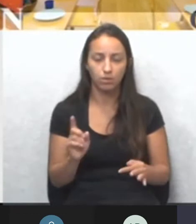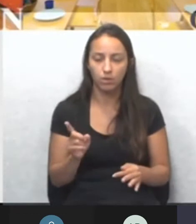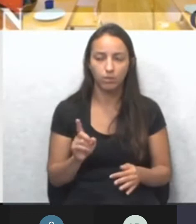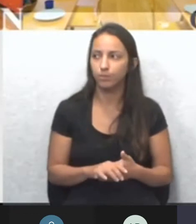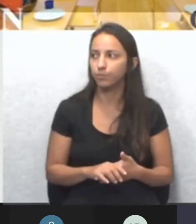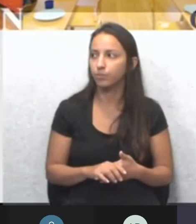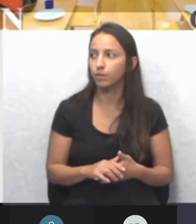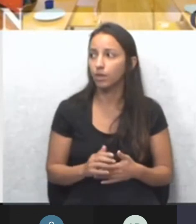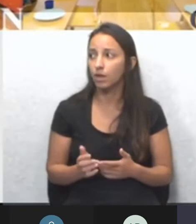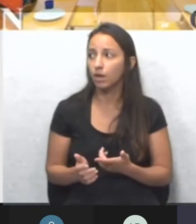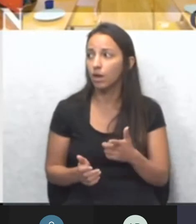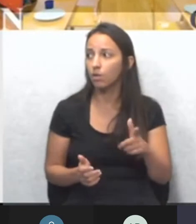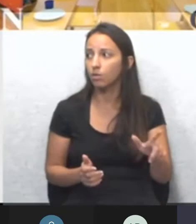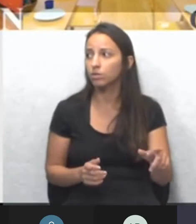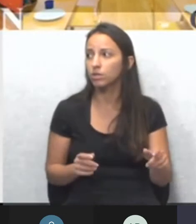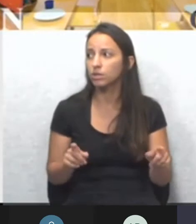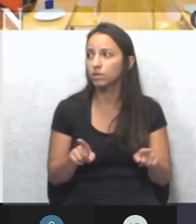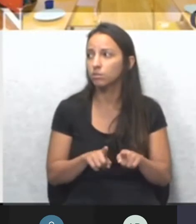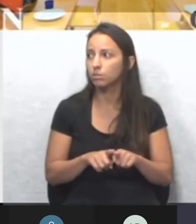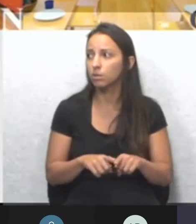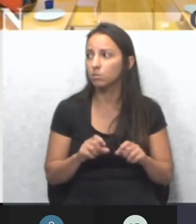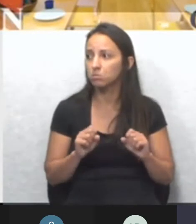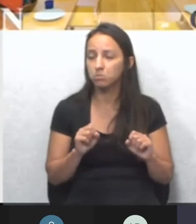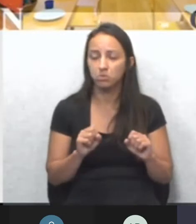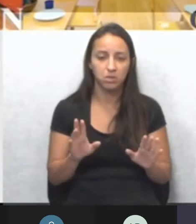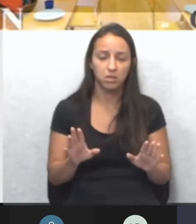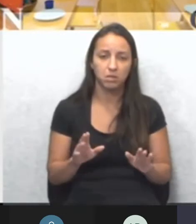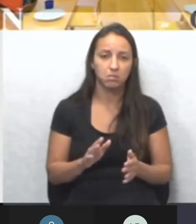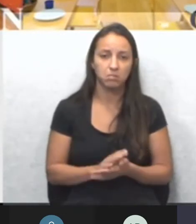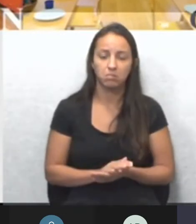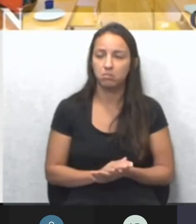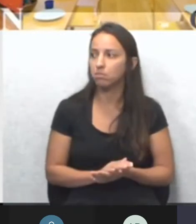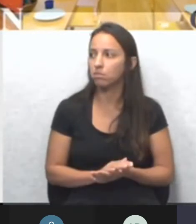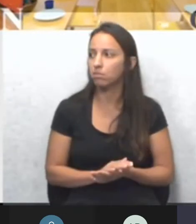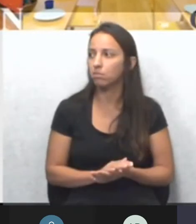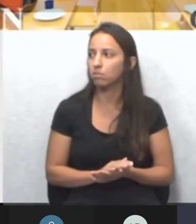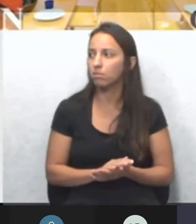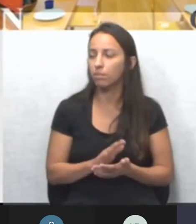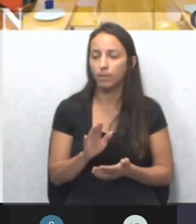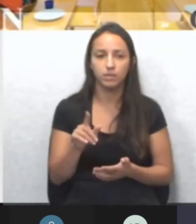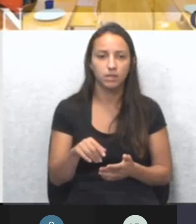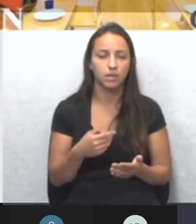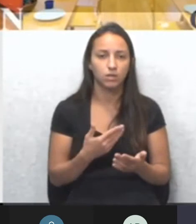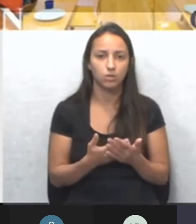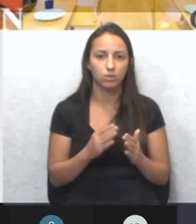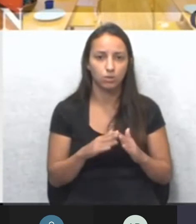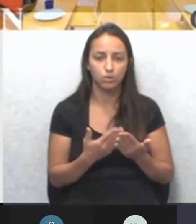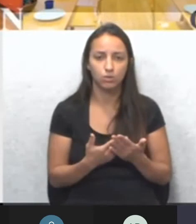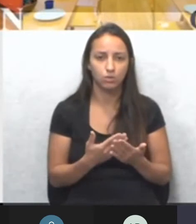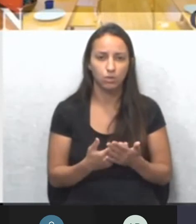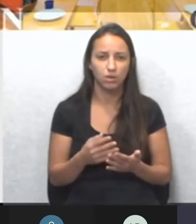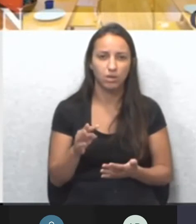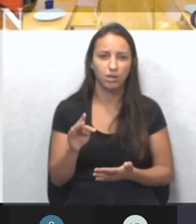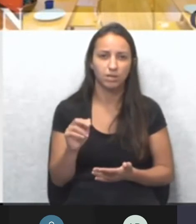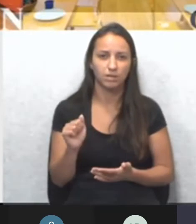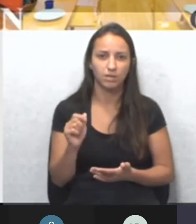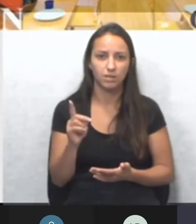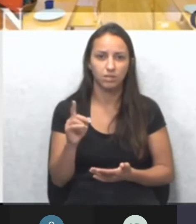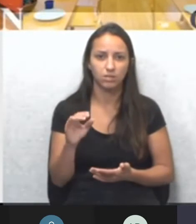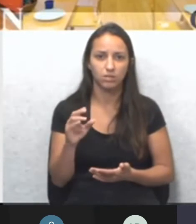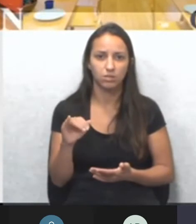Essa outra aqui até poderia ser Waldorf, ela é bem neutra, tá? Mas é uma escola tradicional, esqueci o nome, mas é